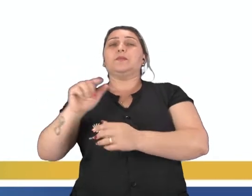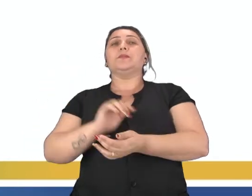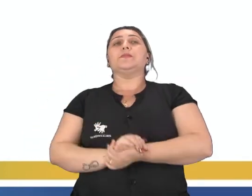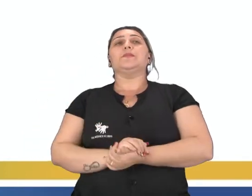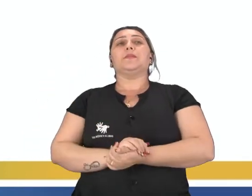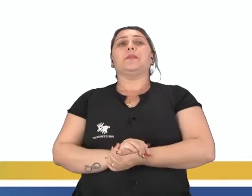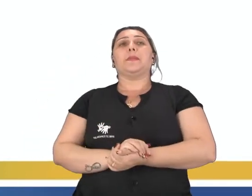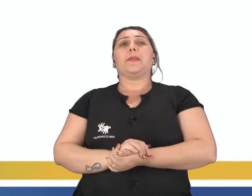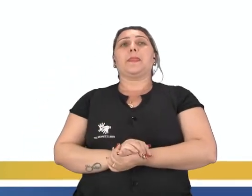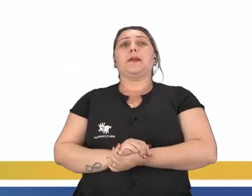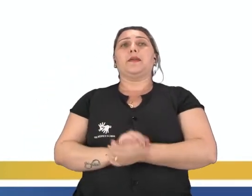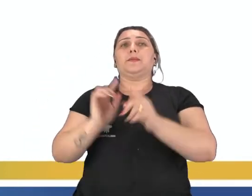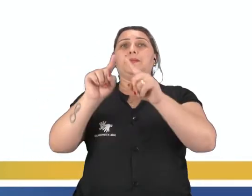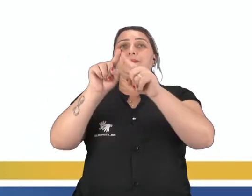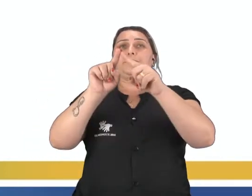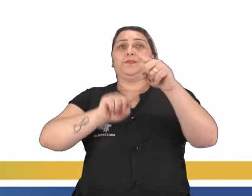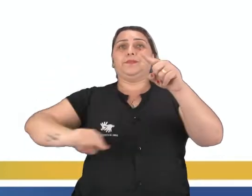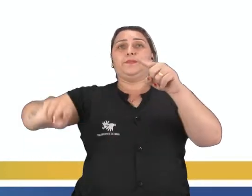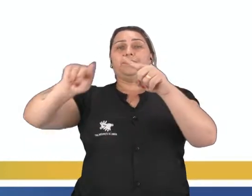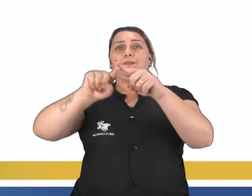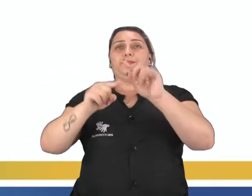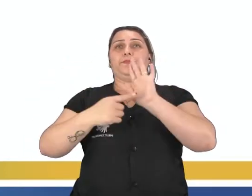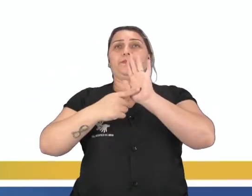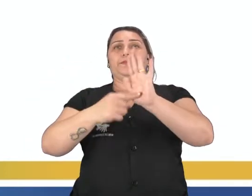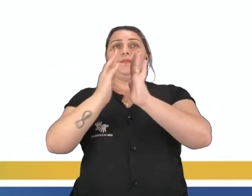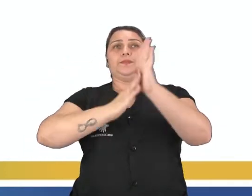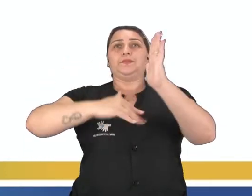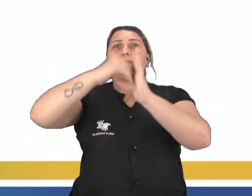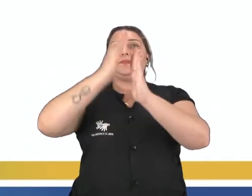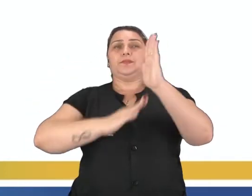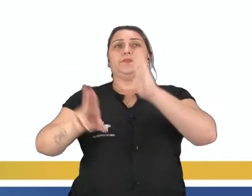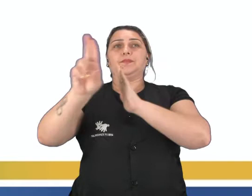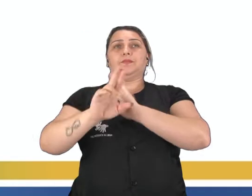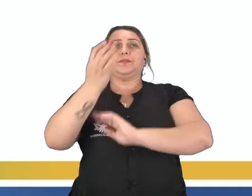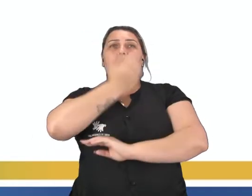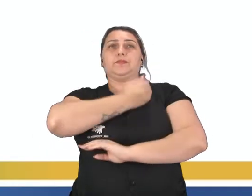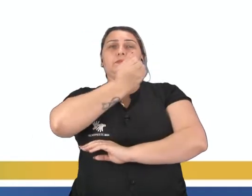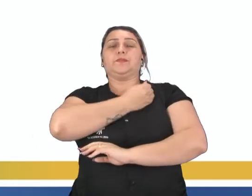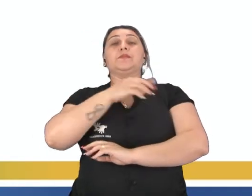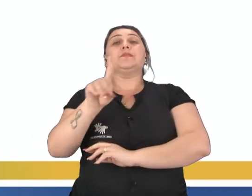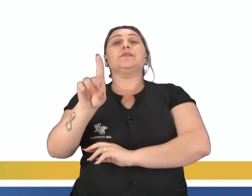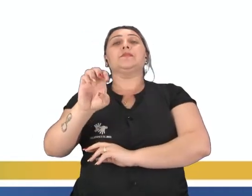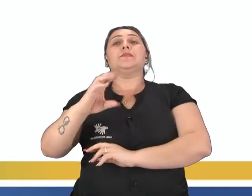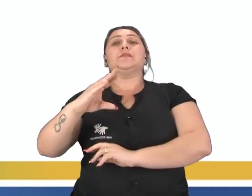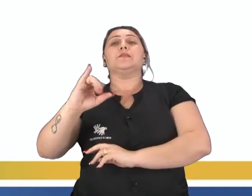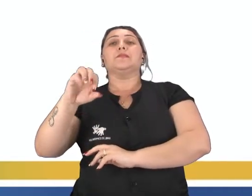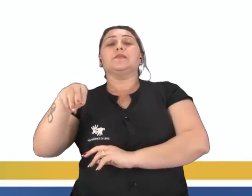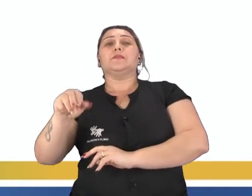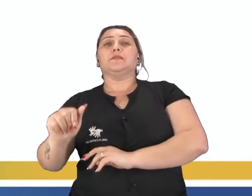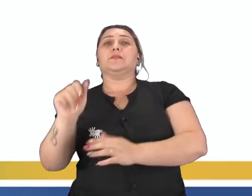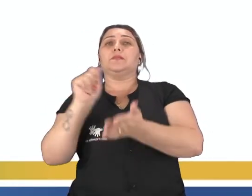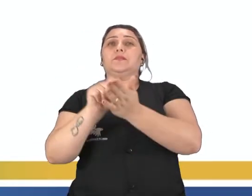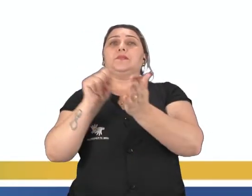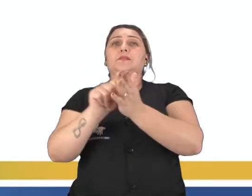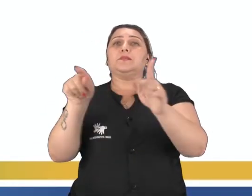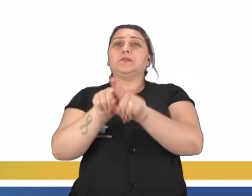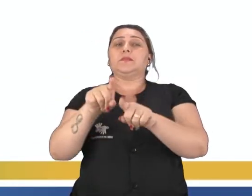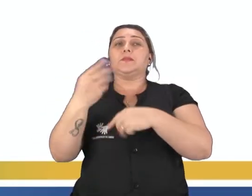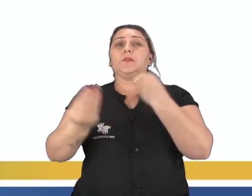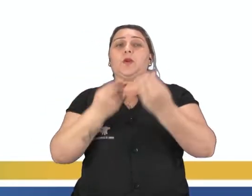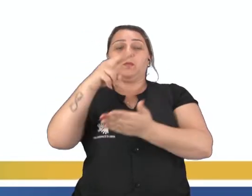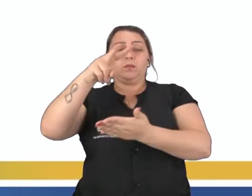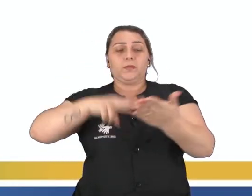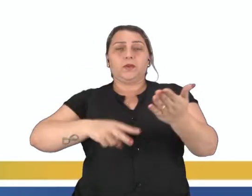Considere o círculo a seguir como unidade e indique a parte pintada usando números na forma decimal. Escreva também como se lê esses